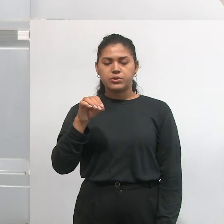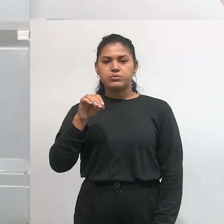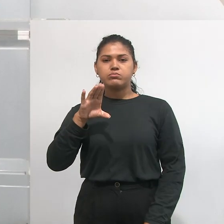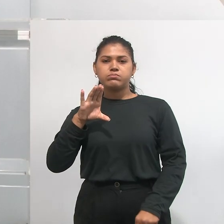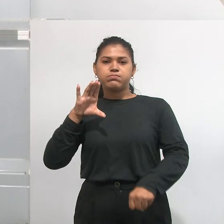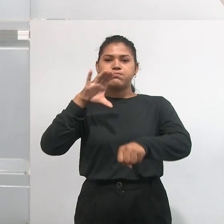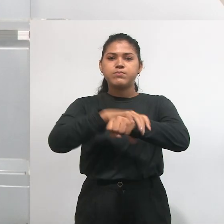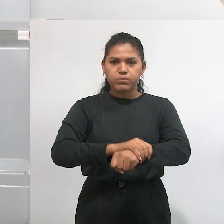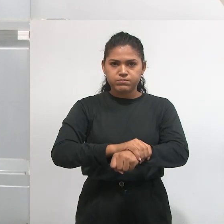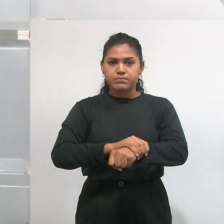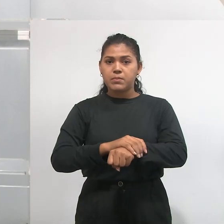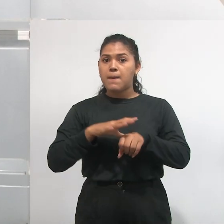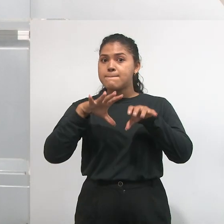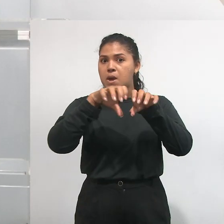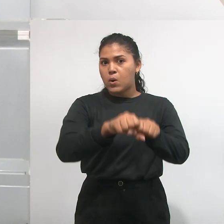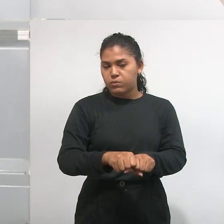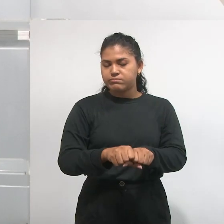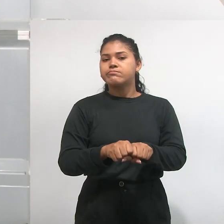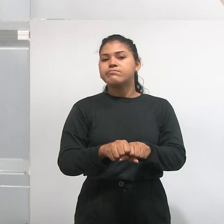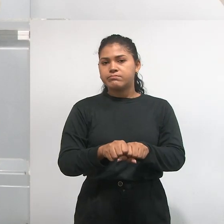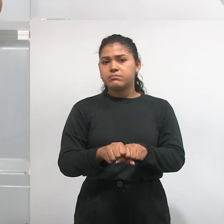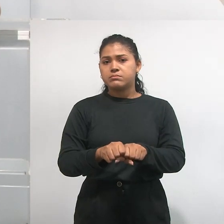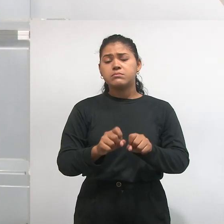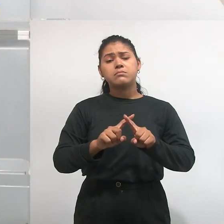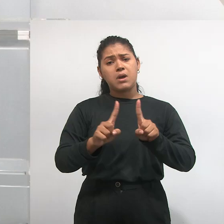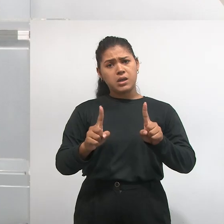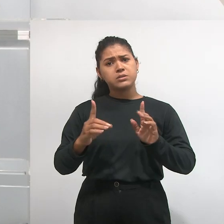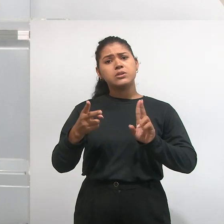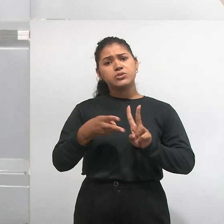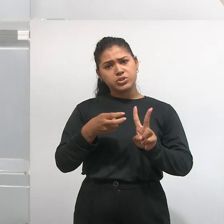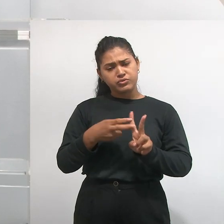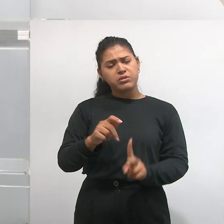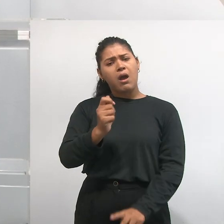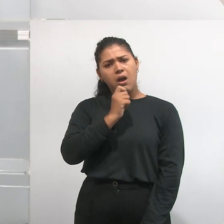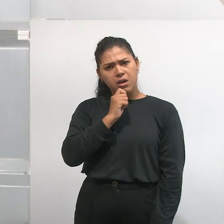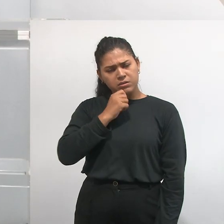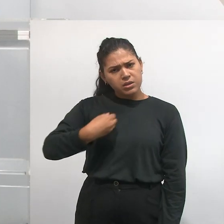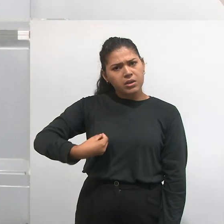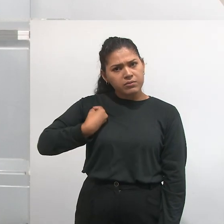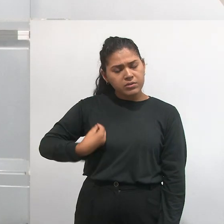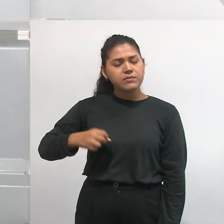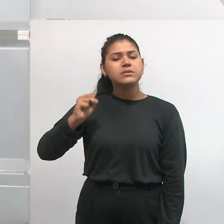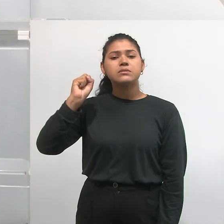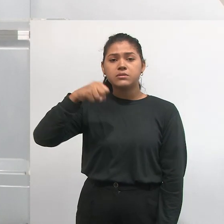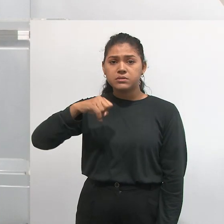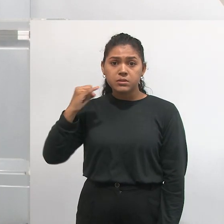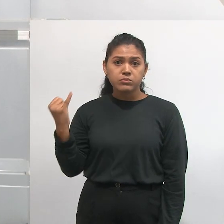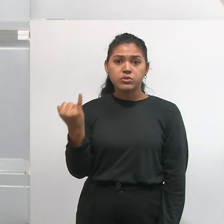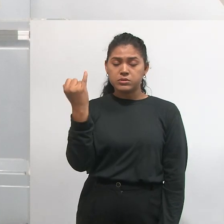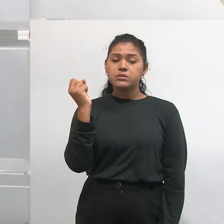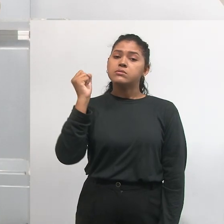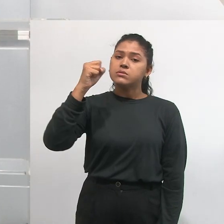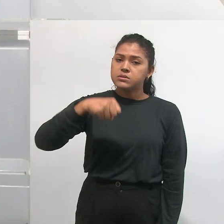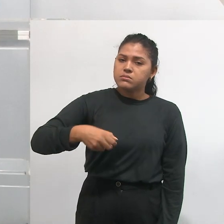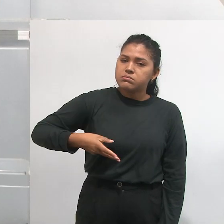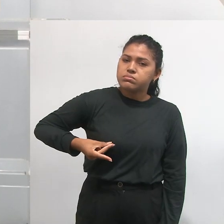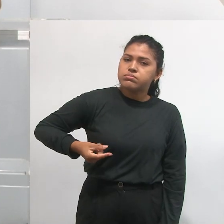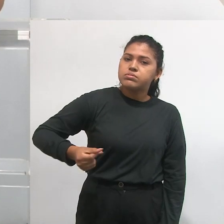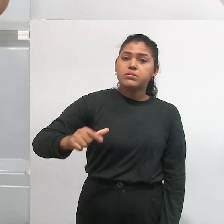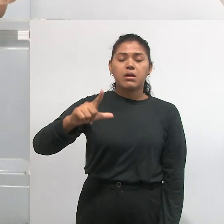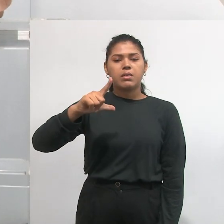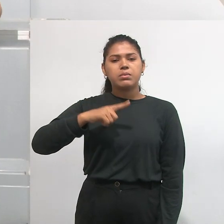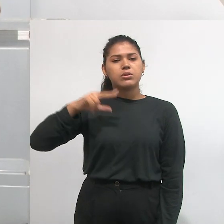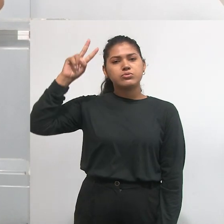Os indígenas. E os indígenas ainda são comunidades muito importantes e que têm uma história e